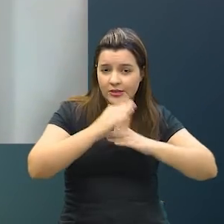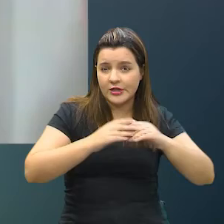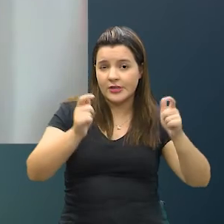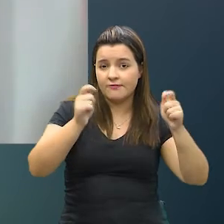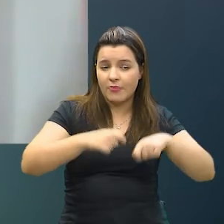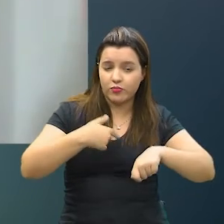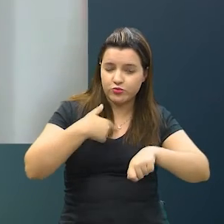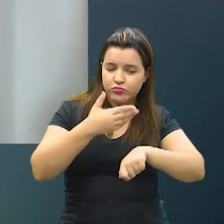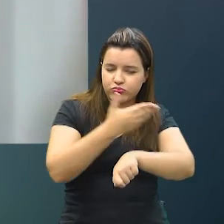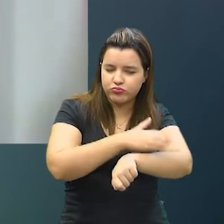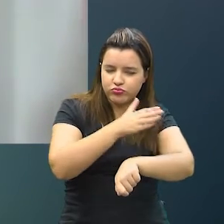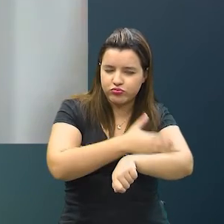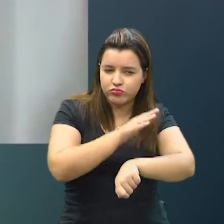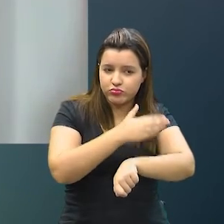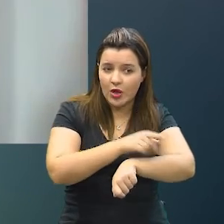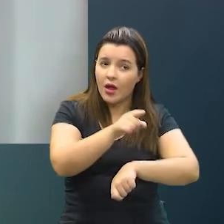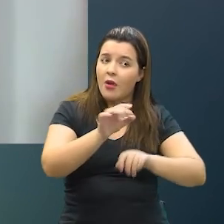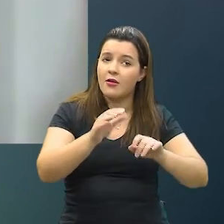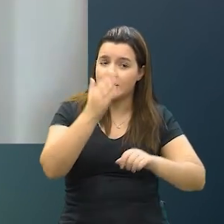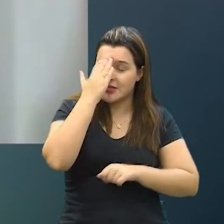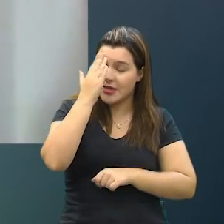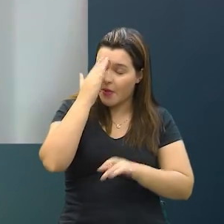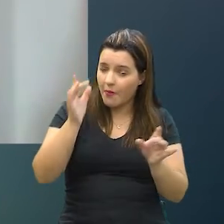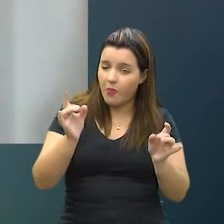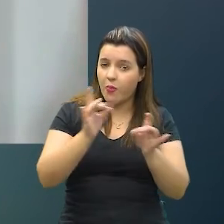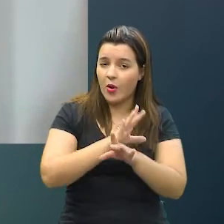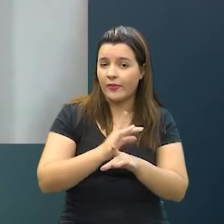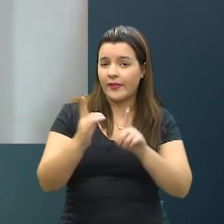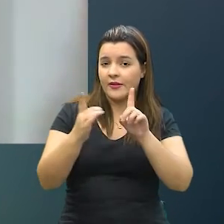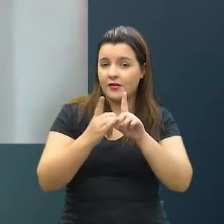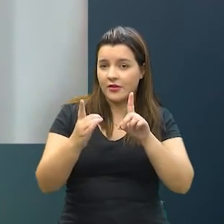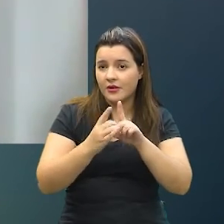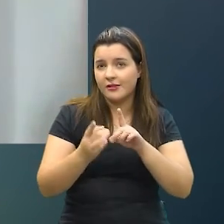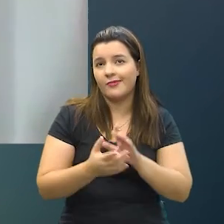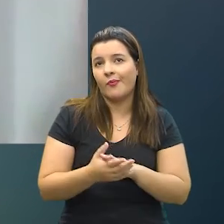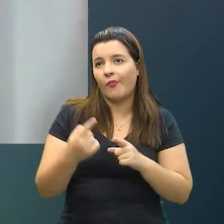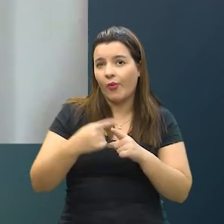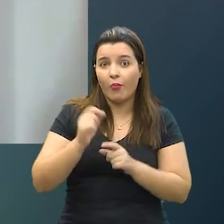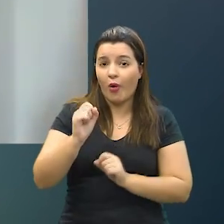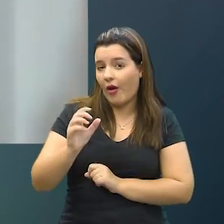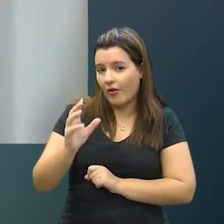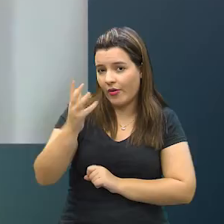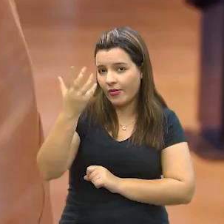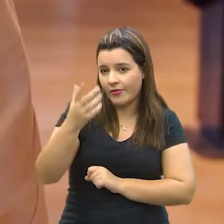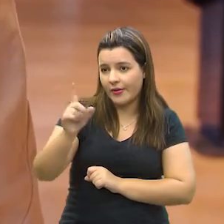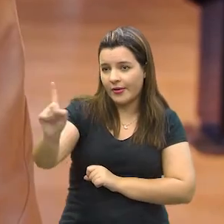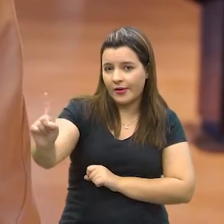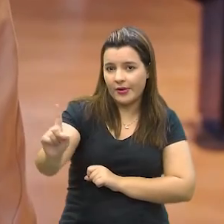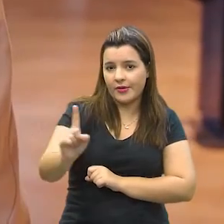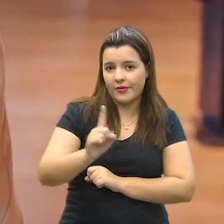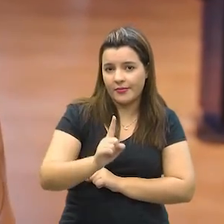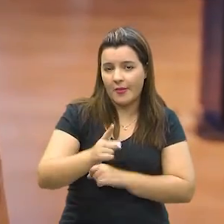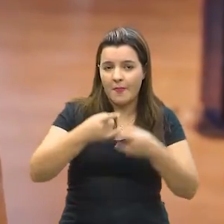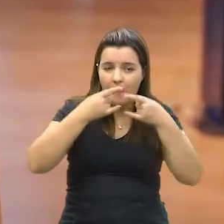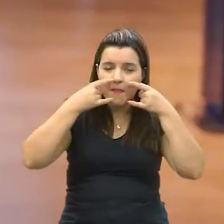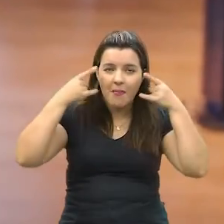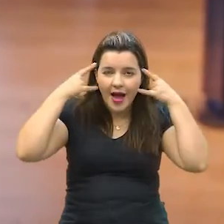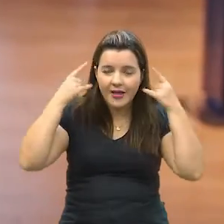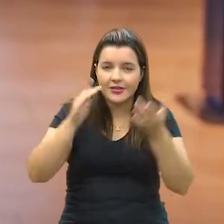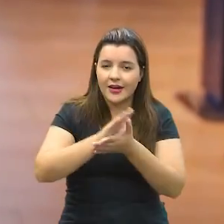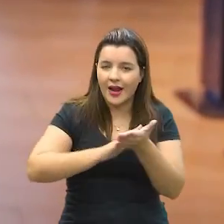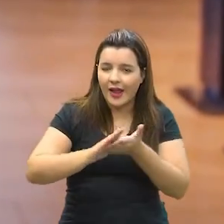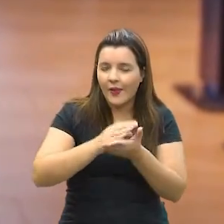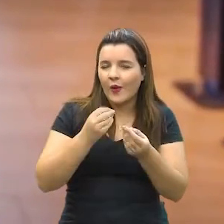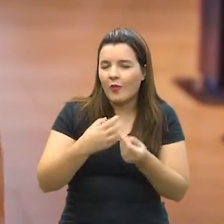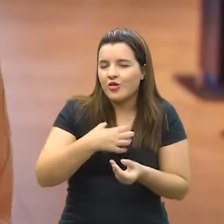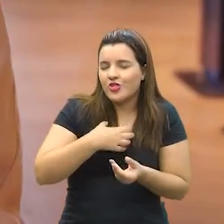comigo, para que essas pessoas estejam preparadas para lidar, por exemplo, com aquele cliente que está vindo aqui e está sem máscara, né?